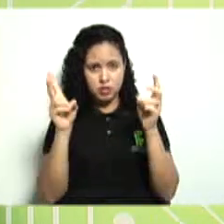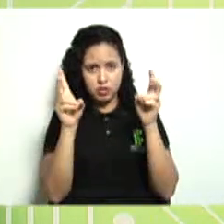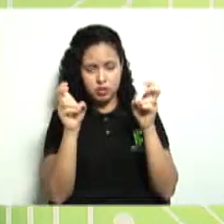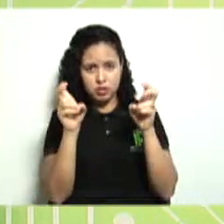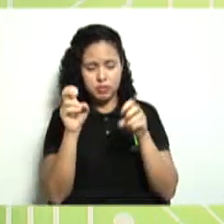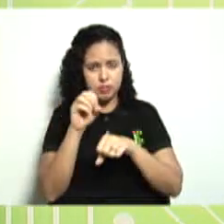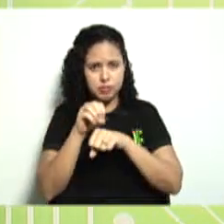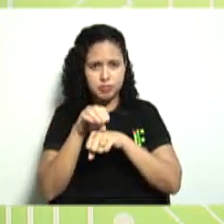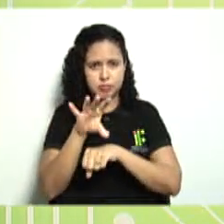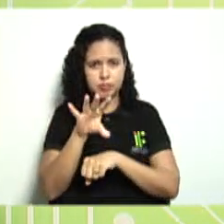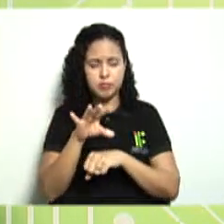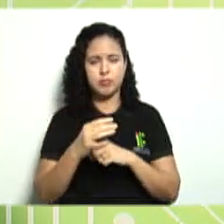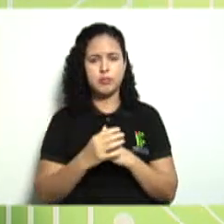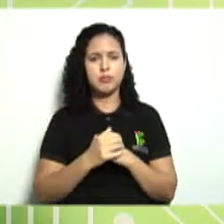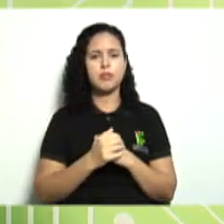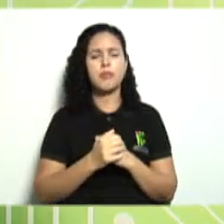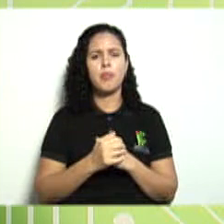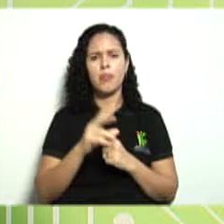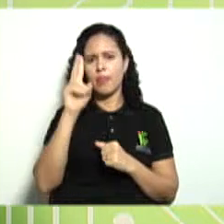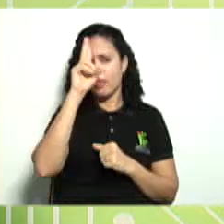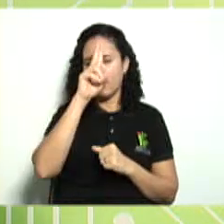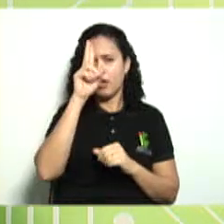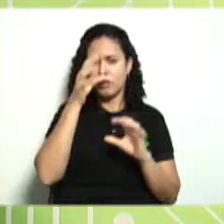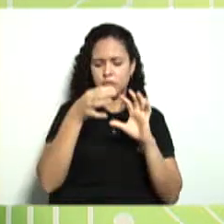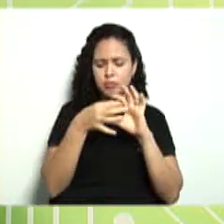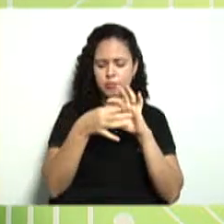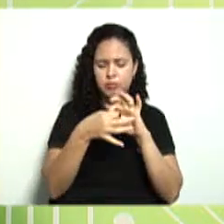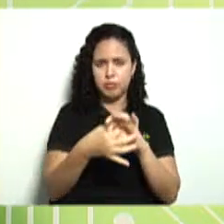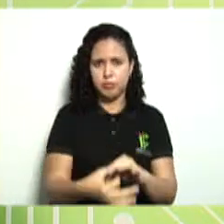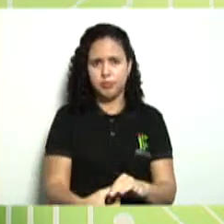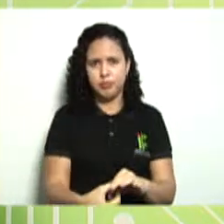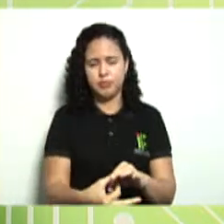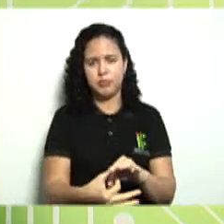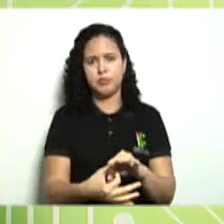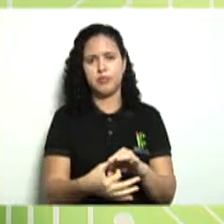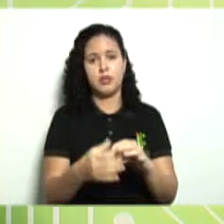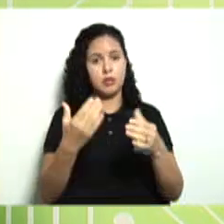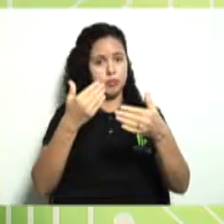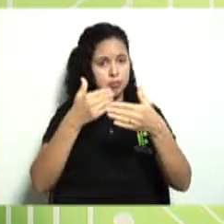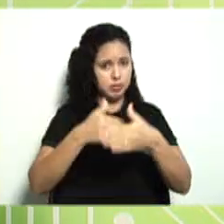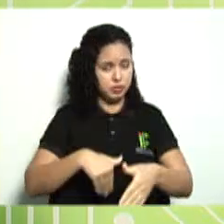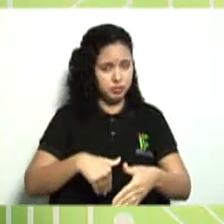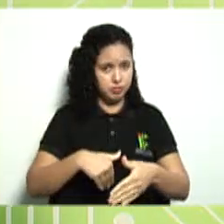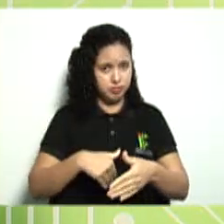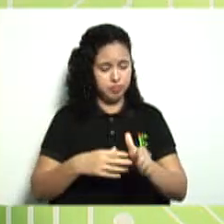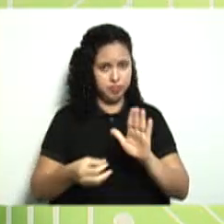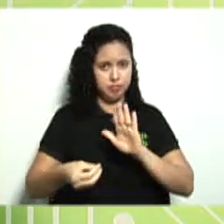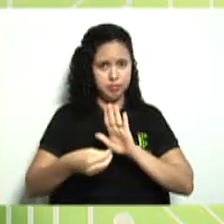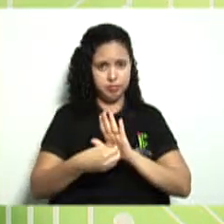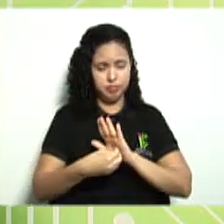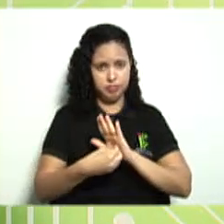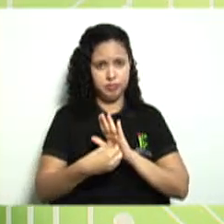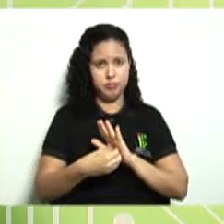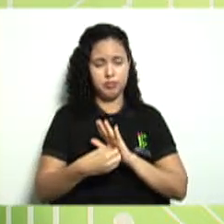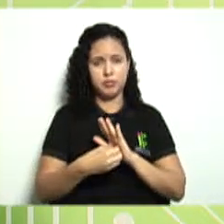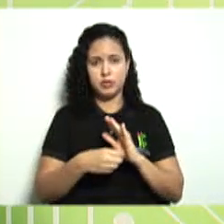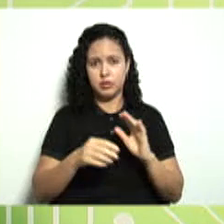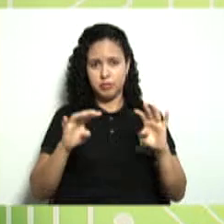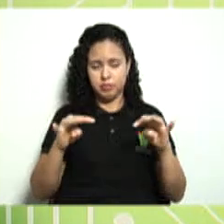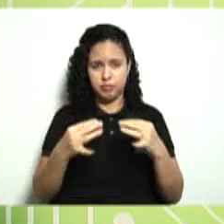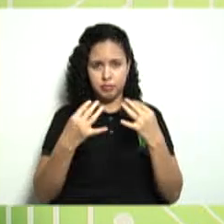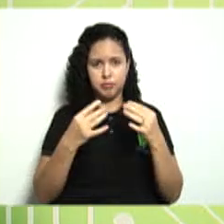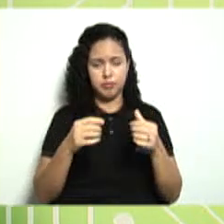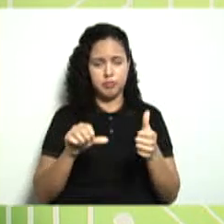lembrando vagamente que tem alguma coisa relacionada a esse assunto, Saulo, na prova regular. Então, preste atenção aqui, ó.